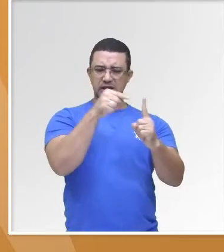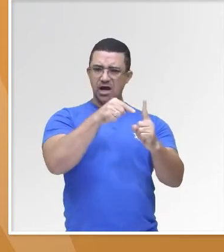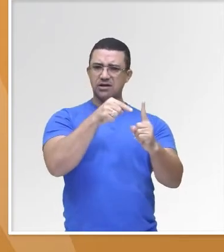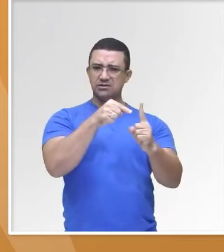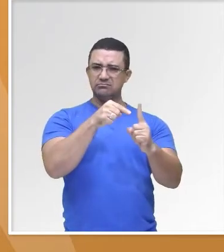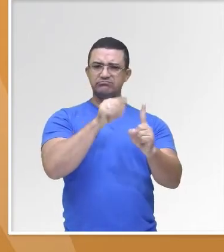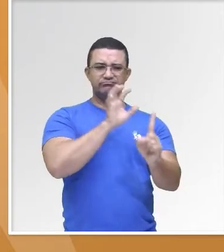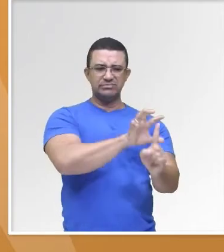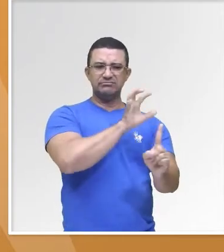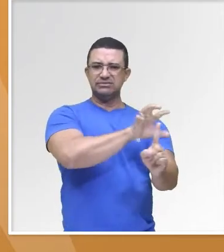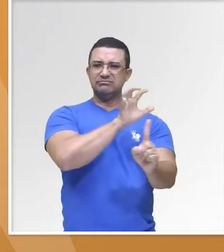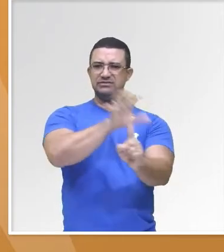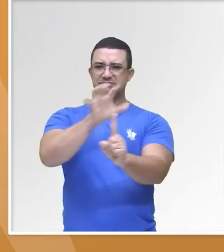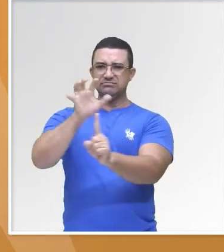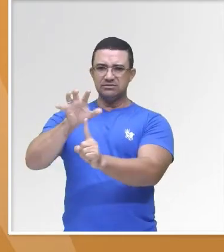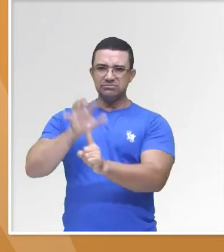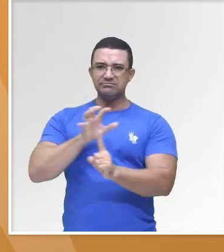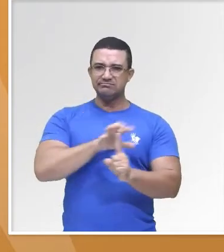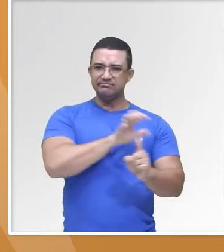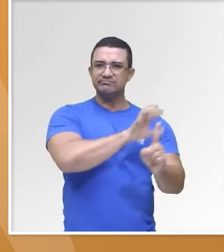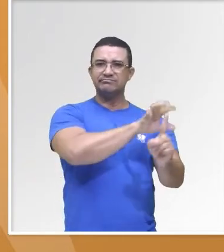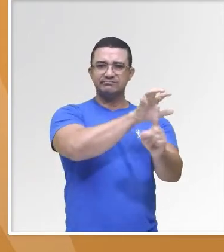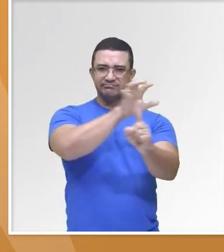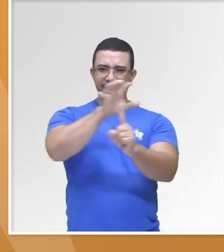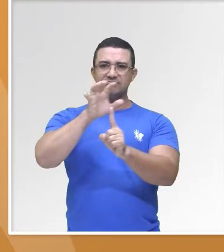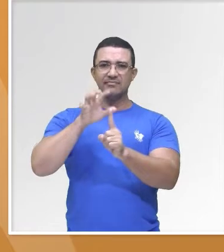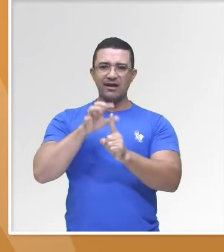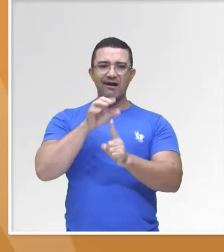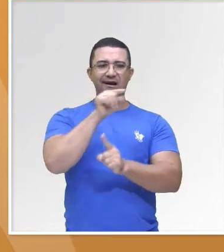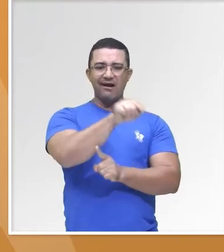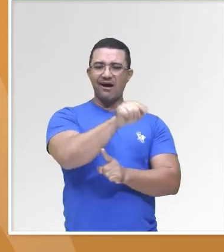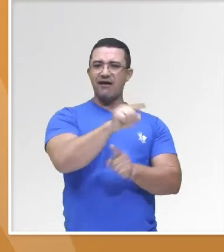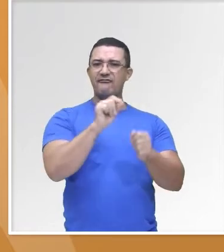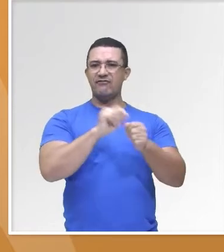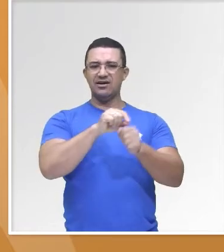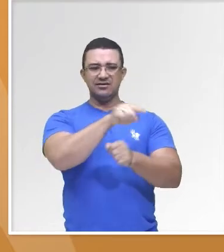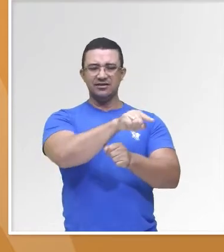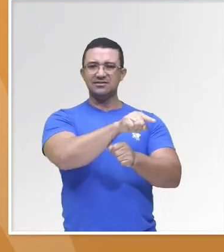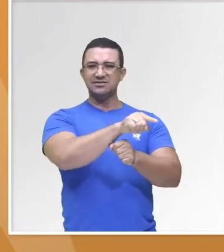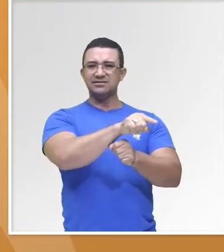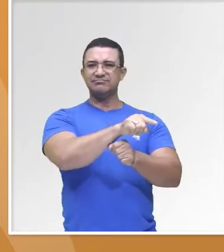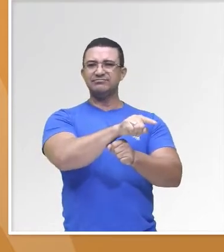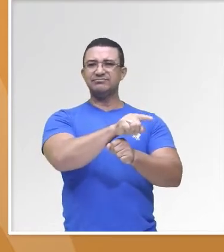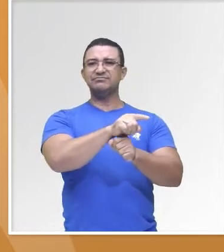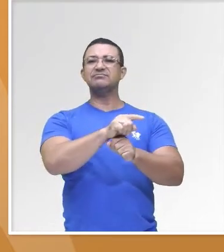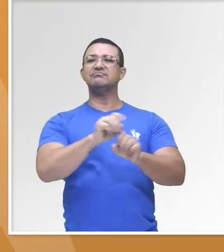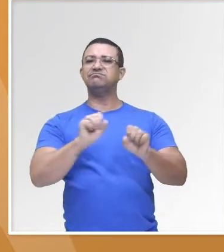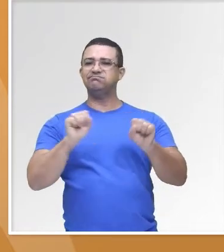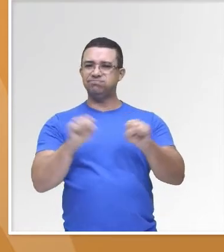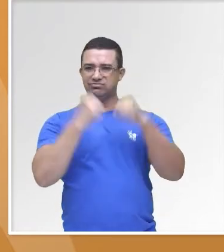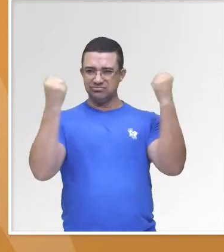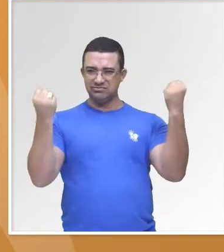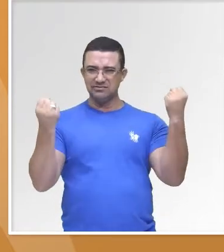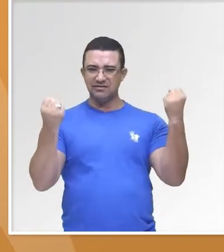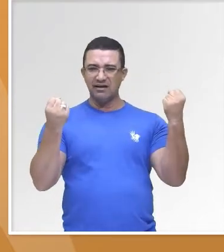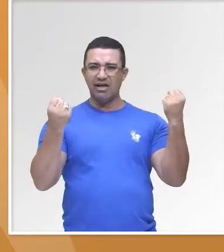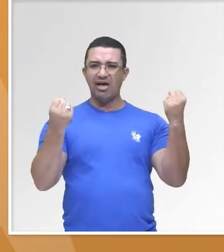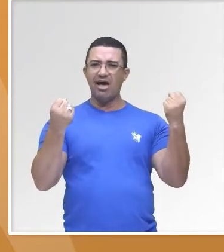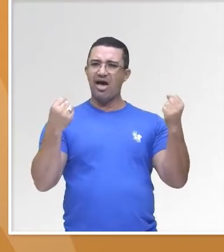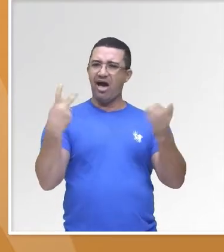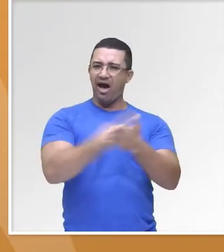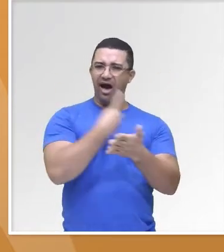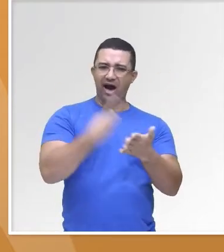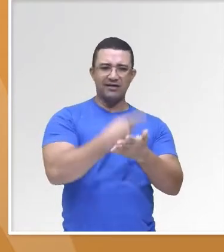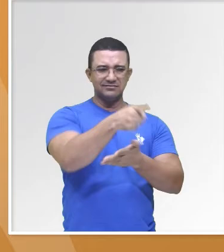e infelizmente talvez pela necessidade também, vá corrompê-lo. Então, o que a gente percebe aí,